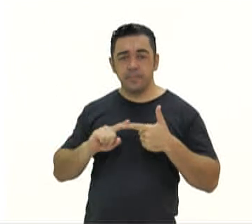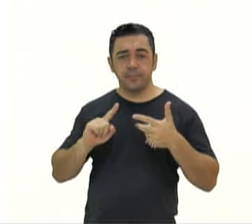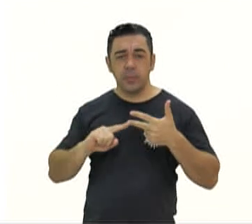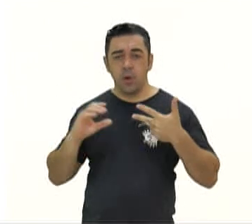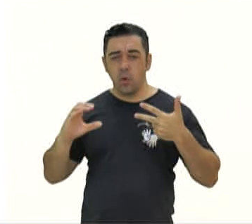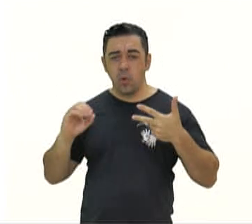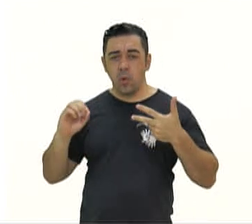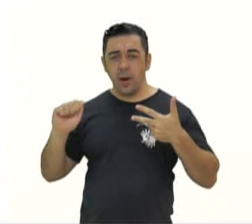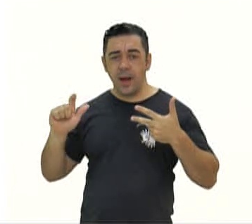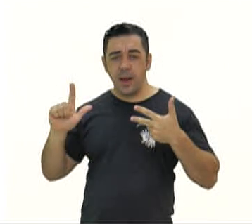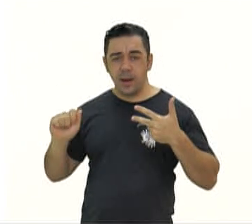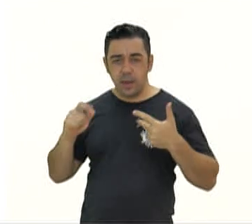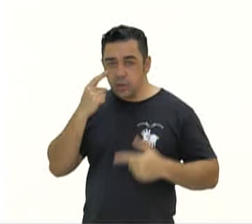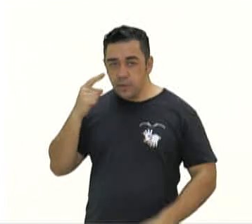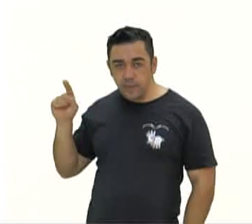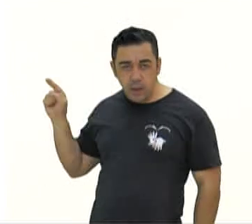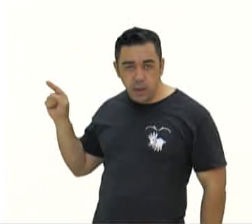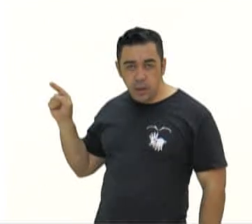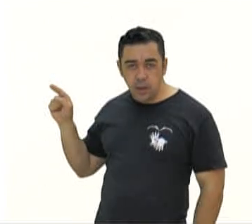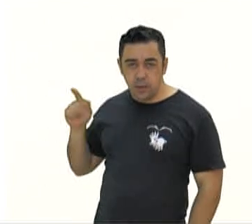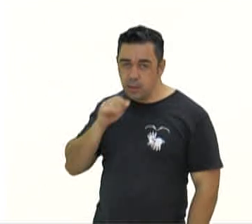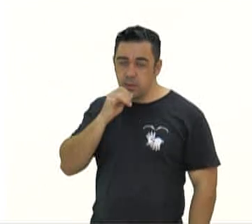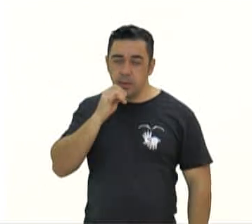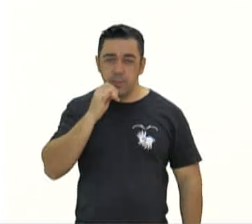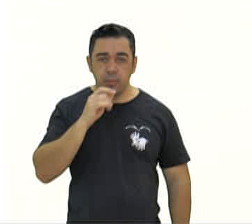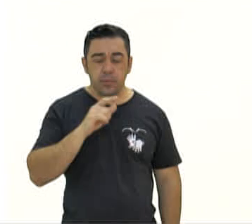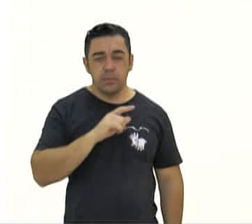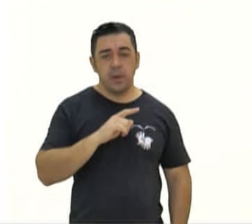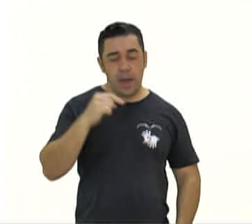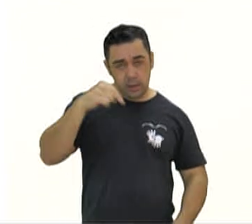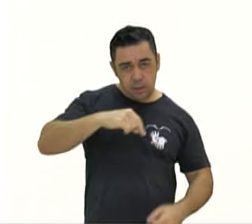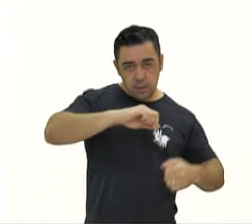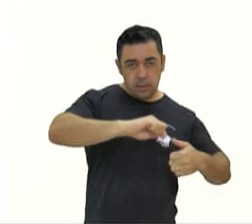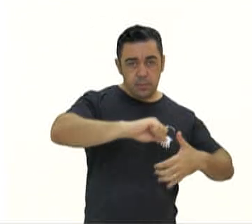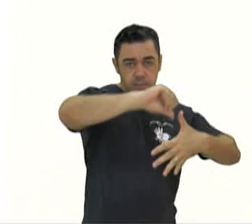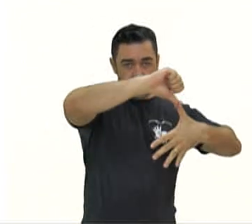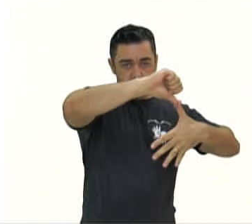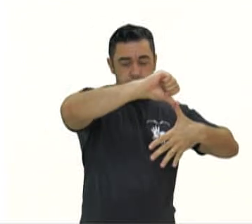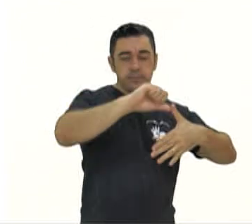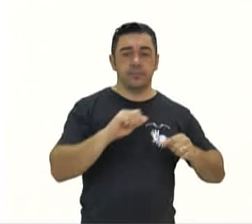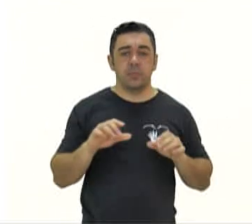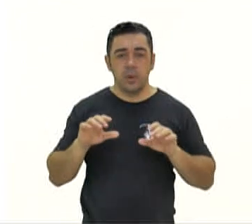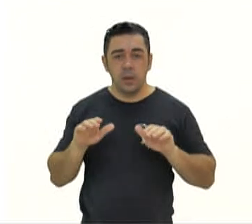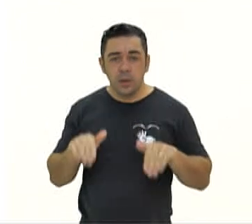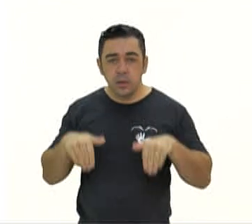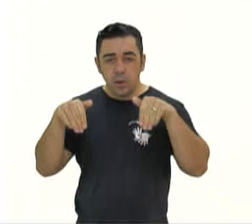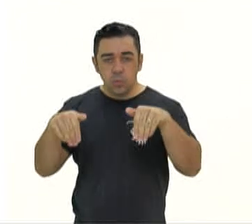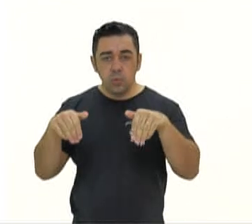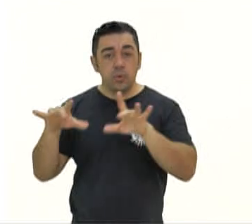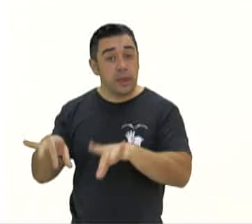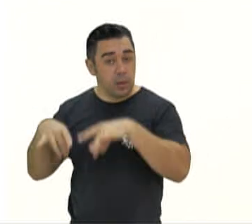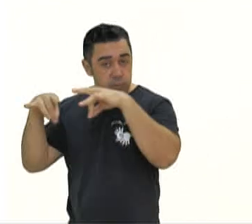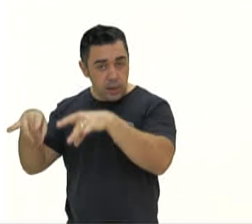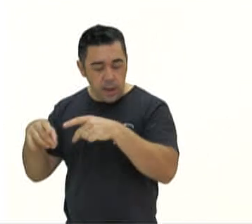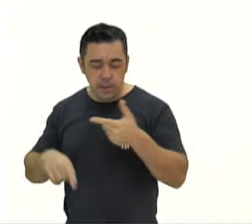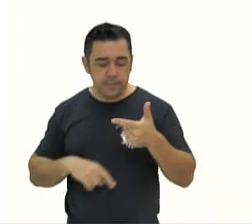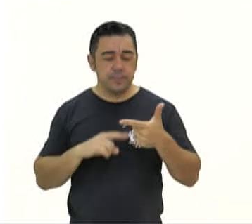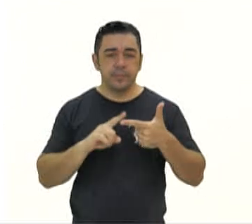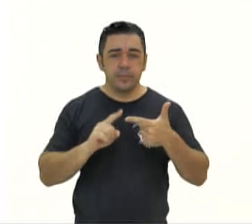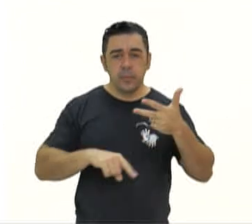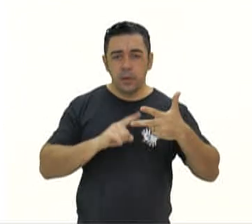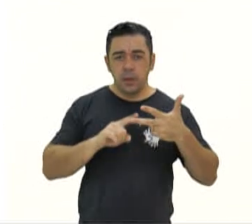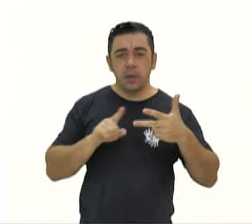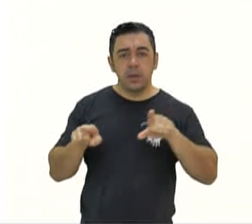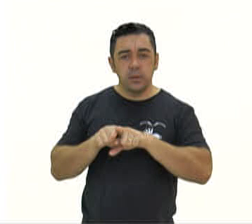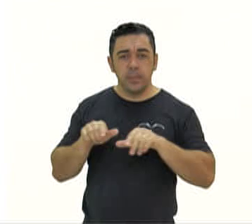a gente vê que o gambá, por exemplo, está aqui na América do Sul, o canguru na Austrália e a gente ainda tem o koala também nessa região ali. Estão